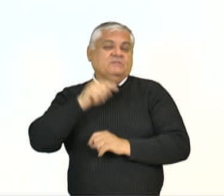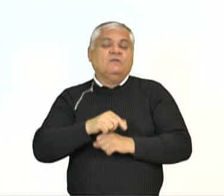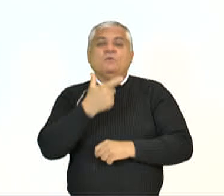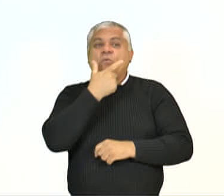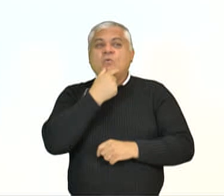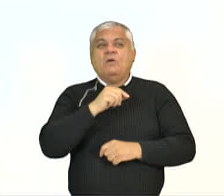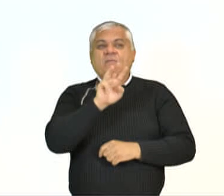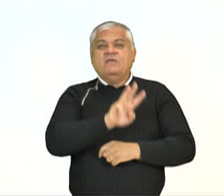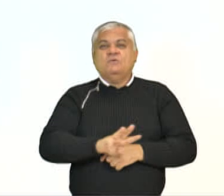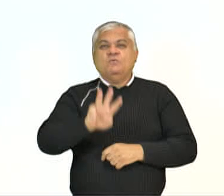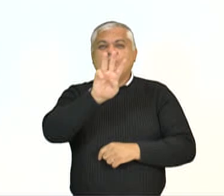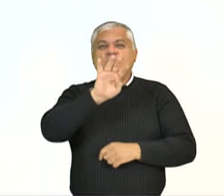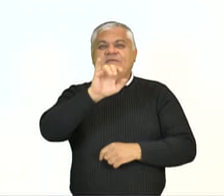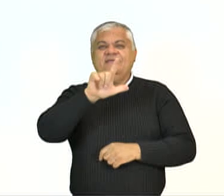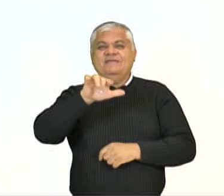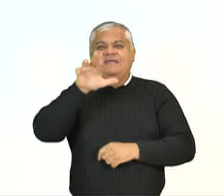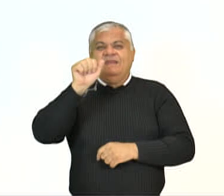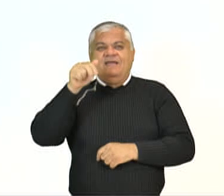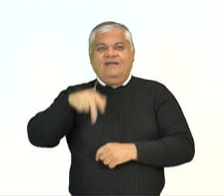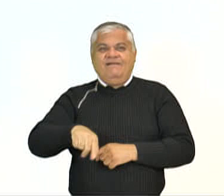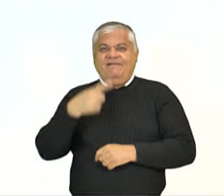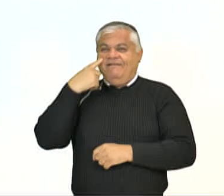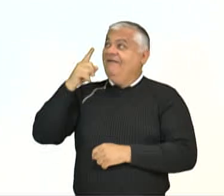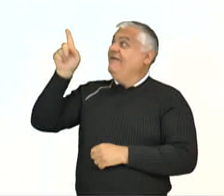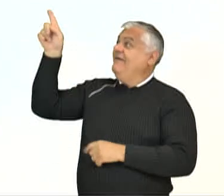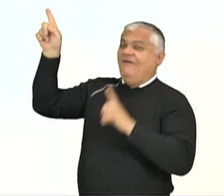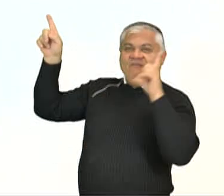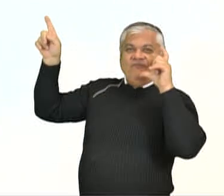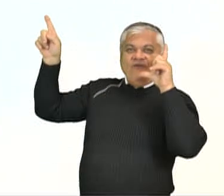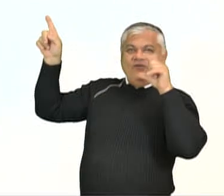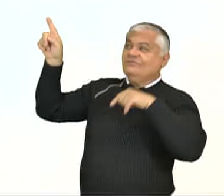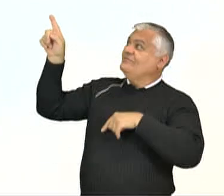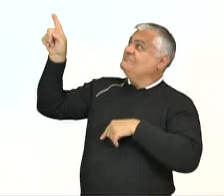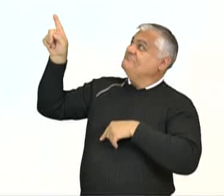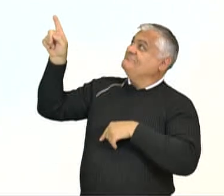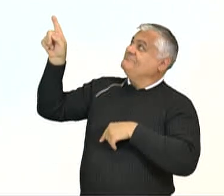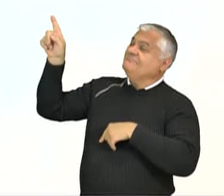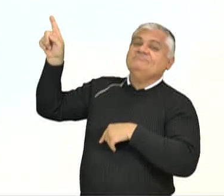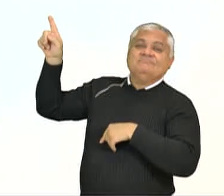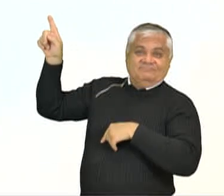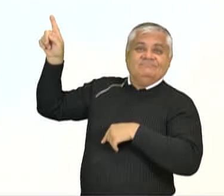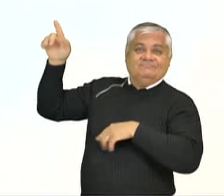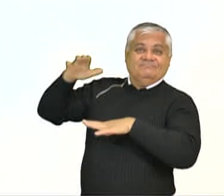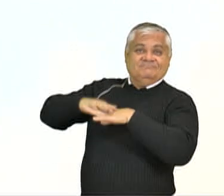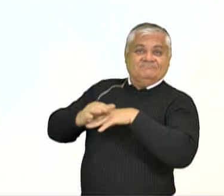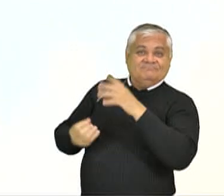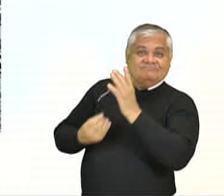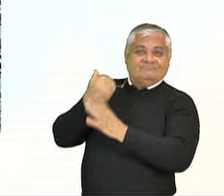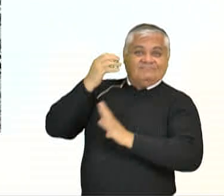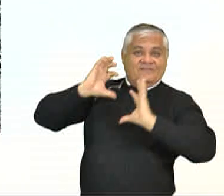William George Morgan, que é essa pessoa aqui que está na imagem aqui do ladinho.